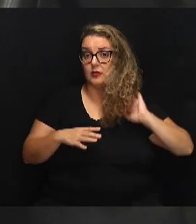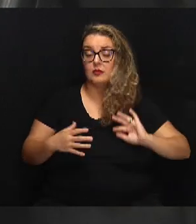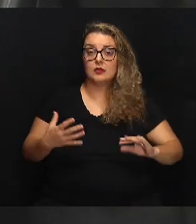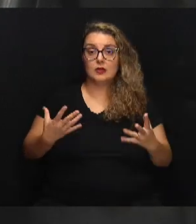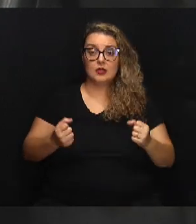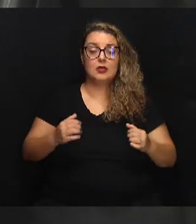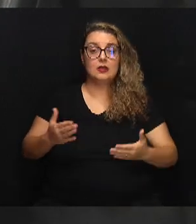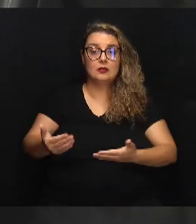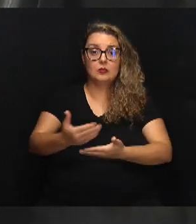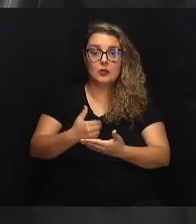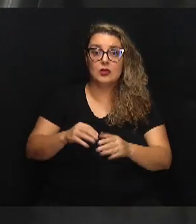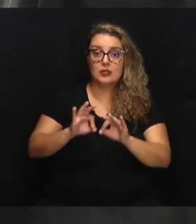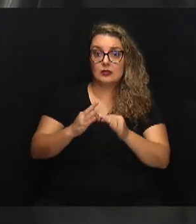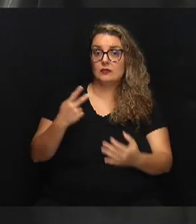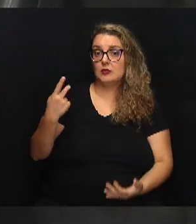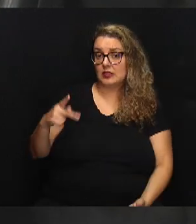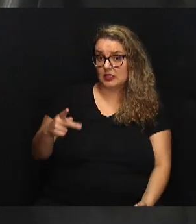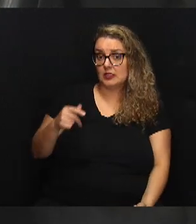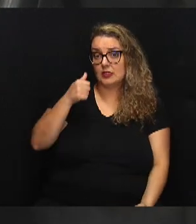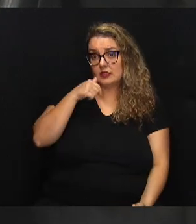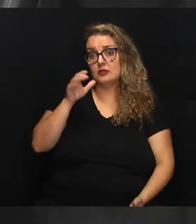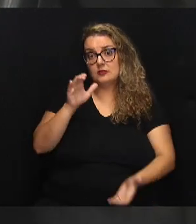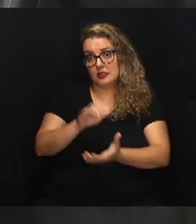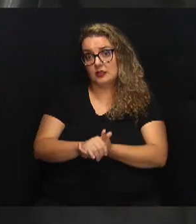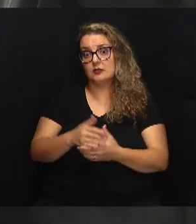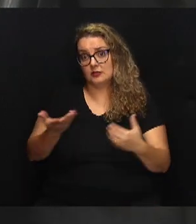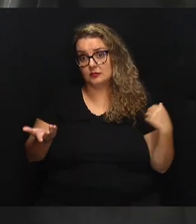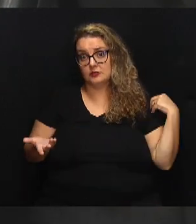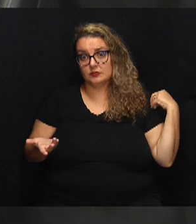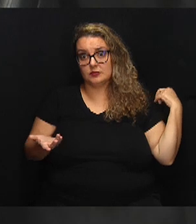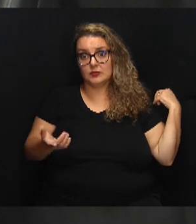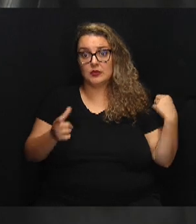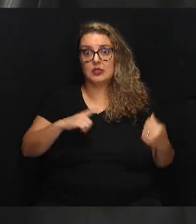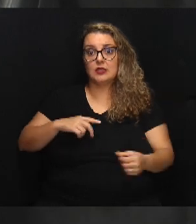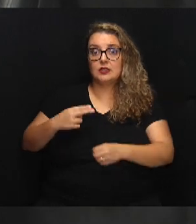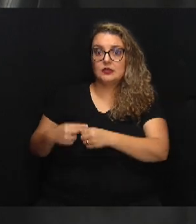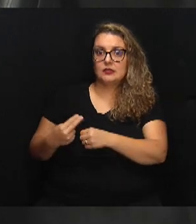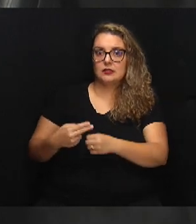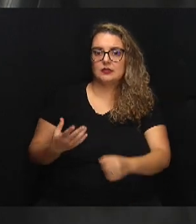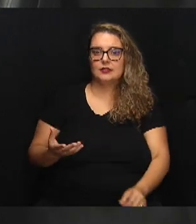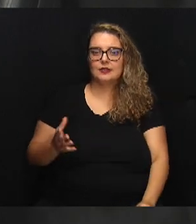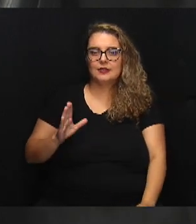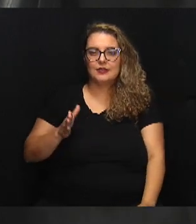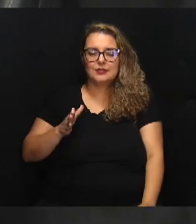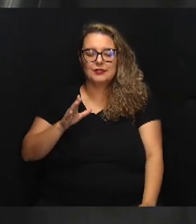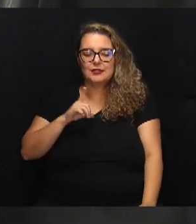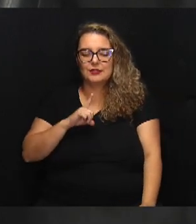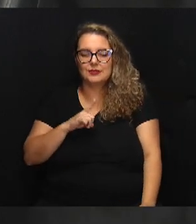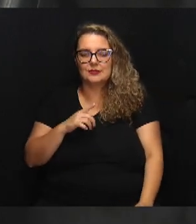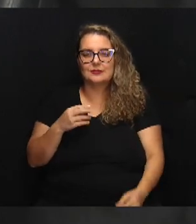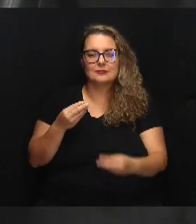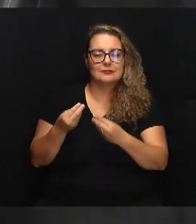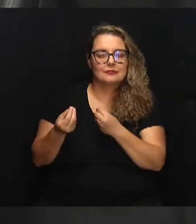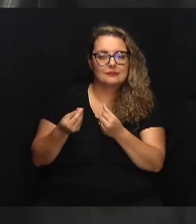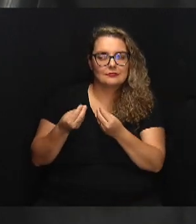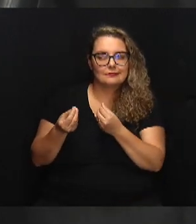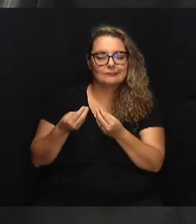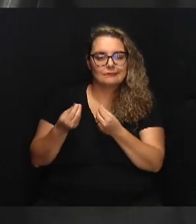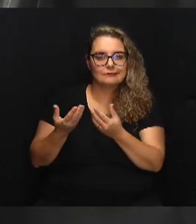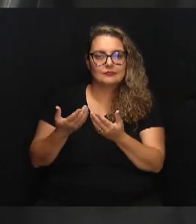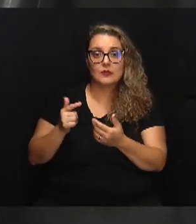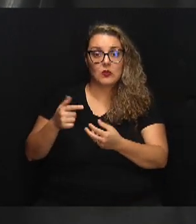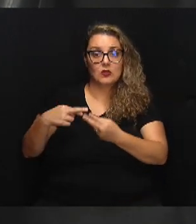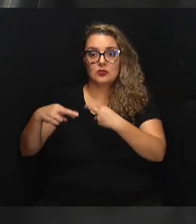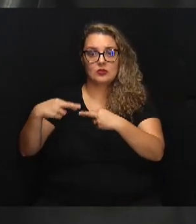Uma cidade da família dela, e uma cidade que tinha a Unicamp. Eu já tinha assim uma coisa, né? Ainda não tinha nenhum vínculo